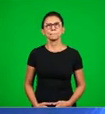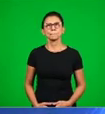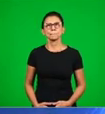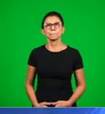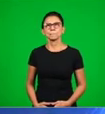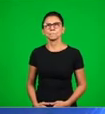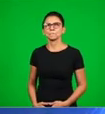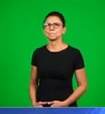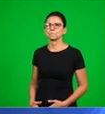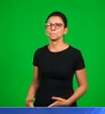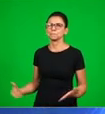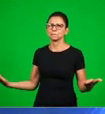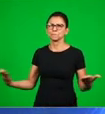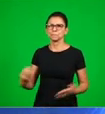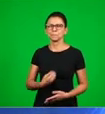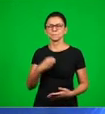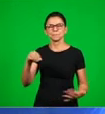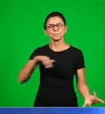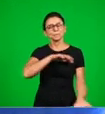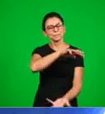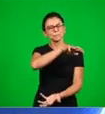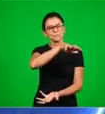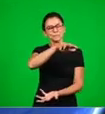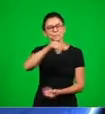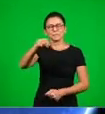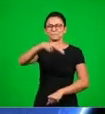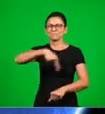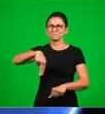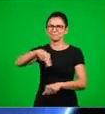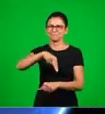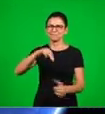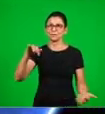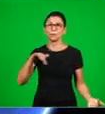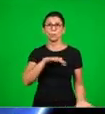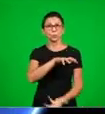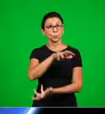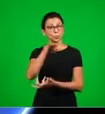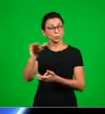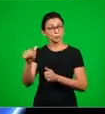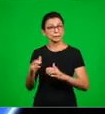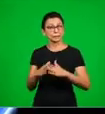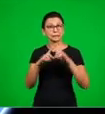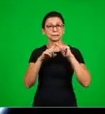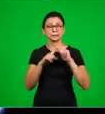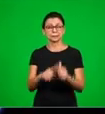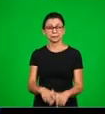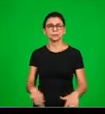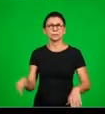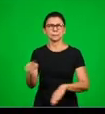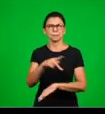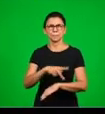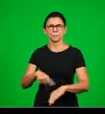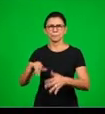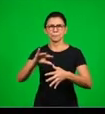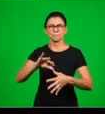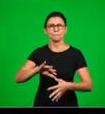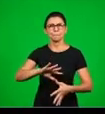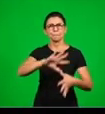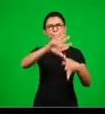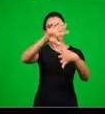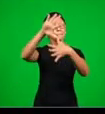Maranata está presente em nações de todos os continentes do planeta. Igrejas de países nas 3